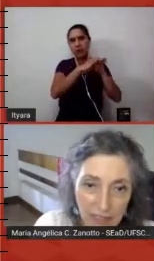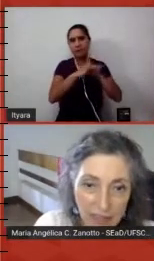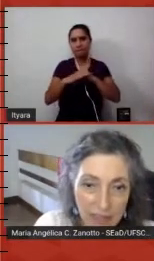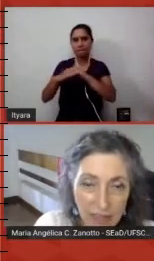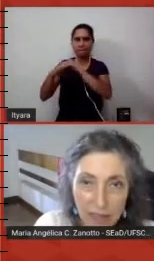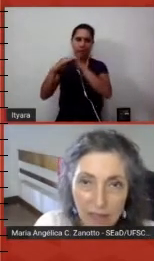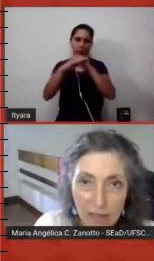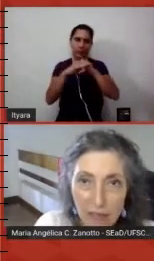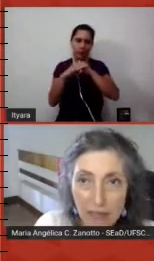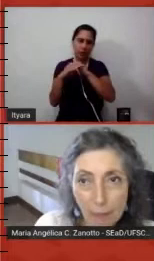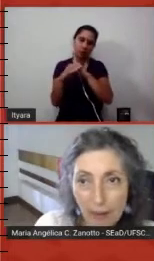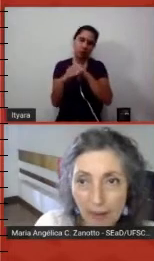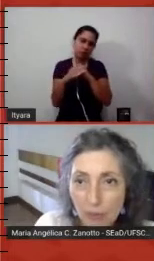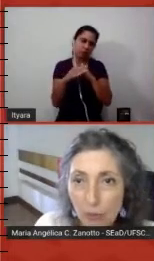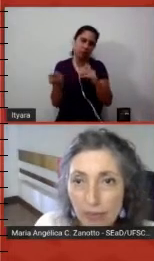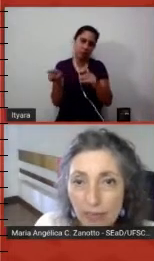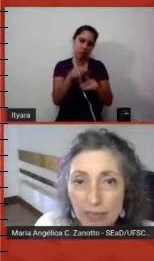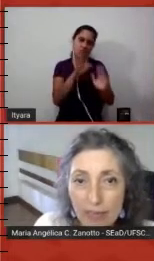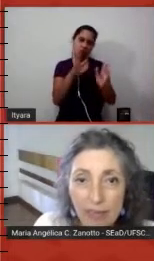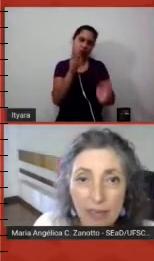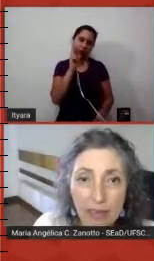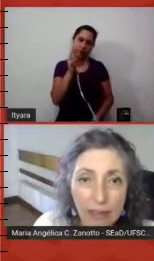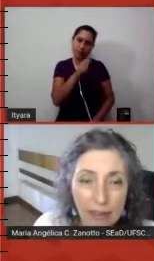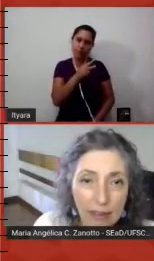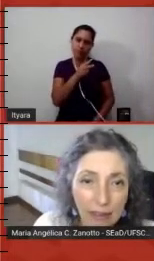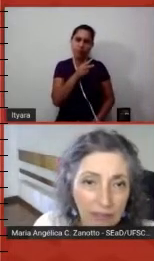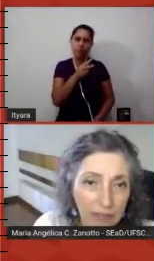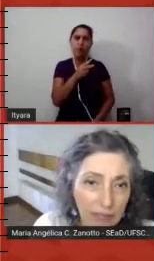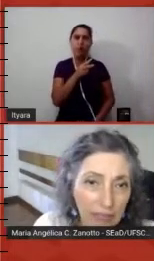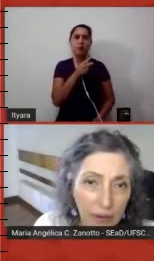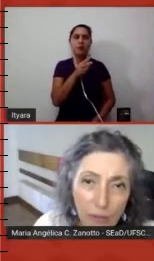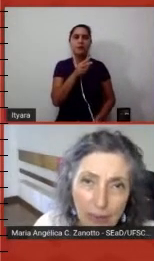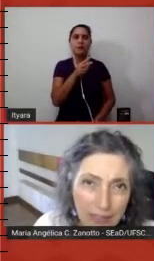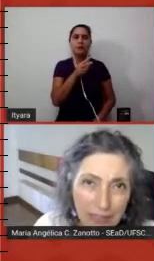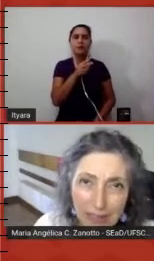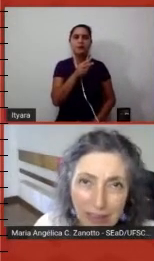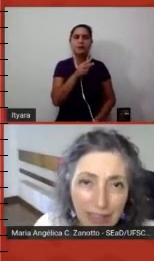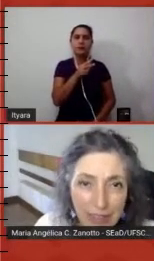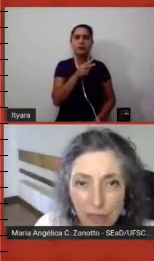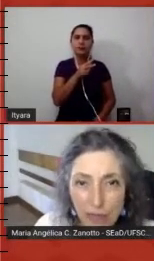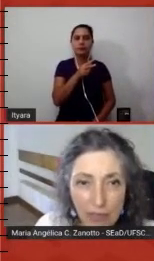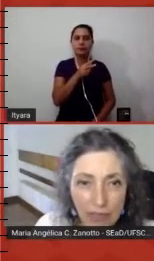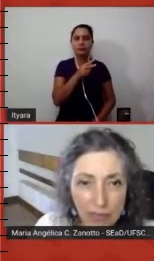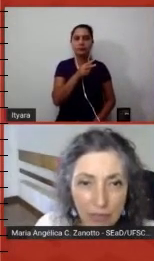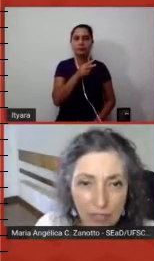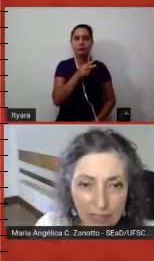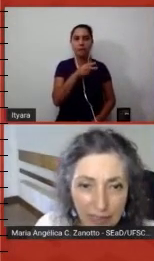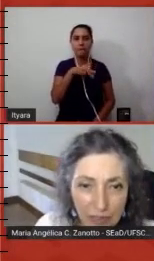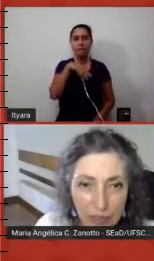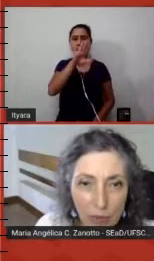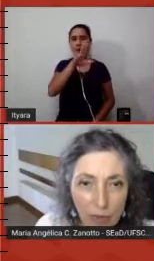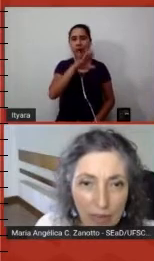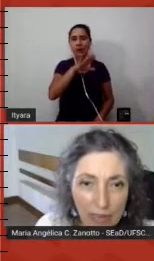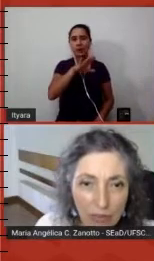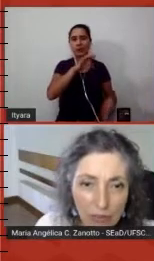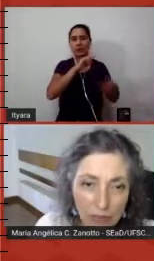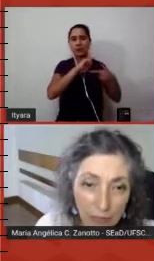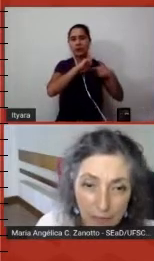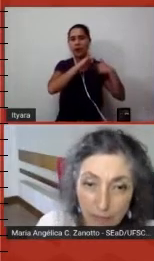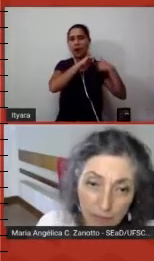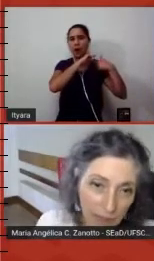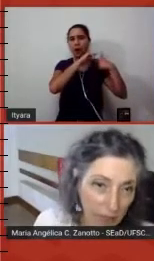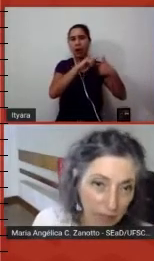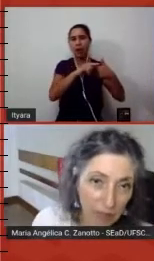talvez já tenha se deparado com ele. É o mais clássico, em que os critérios são